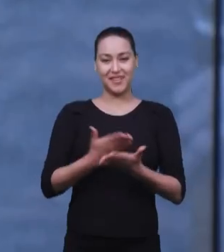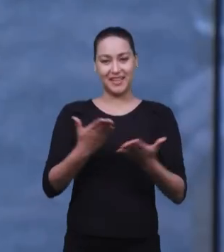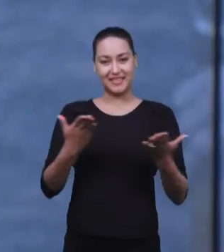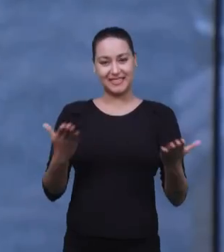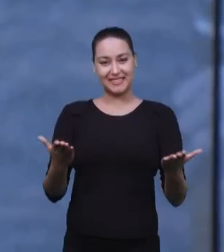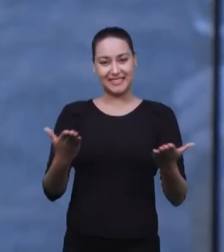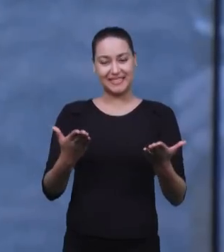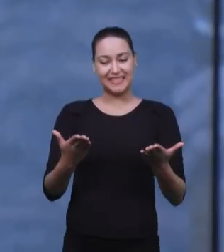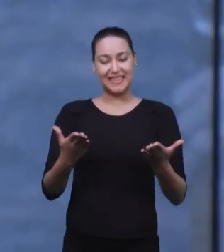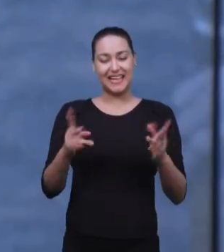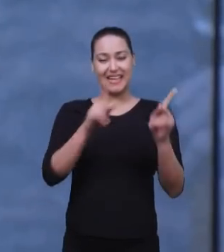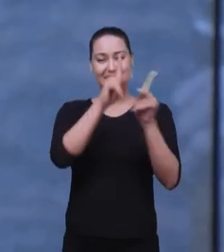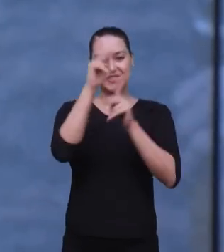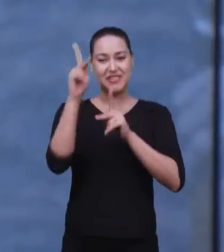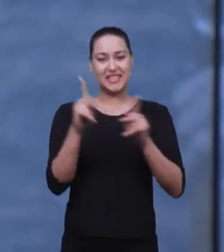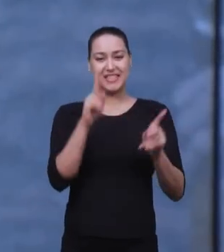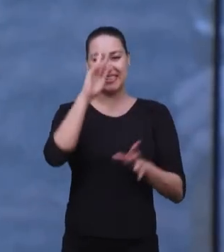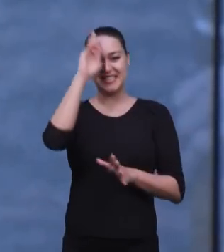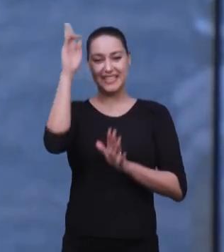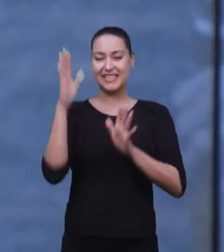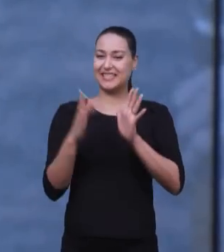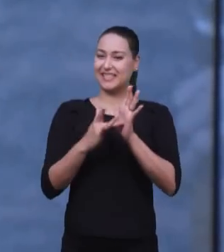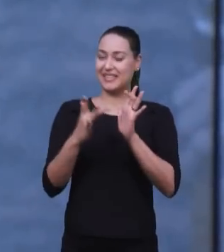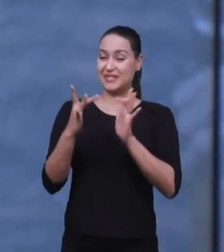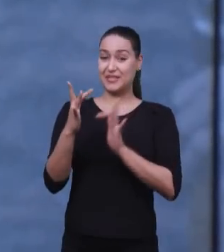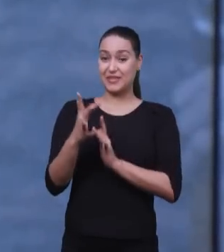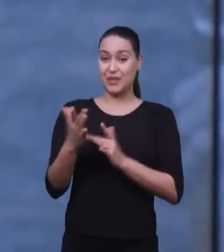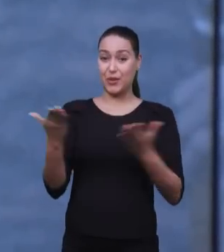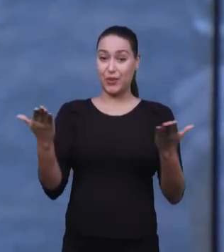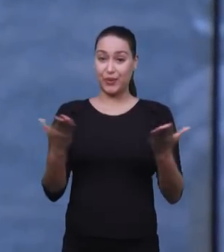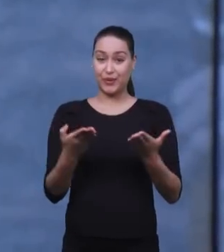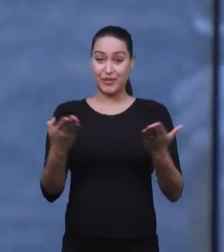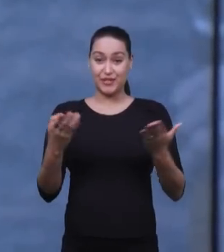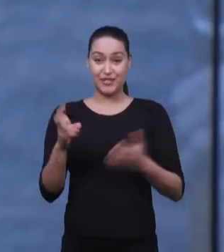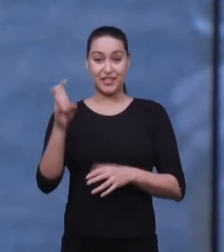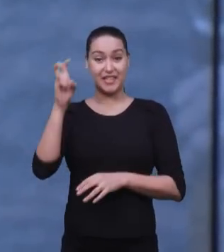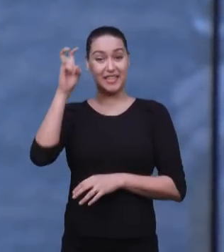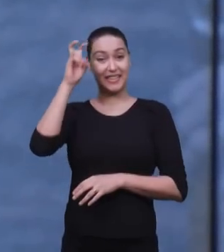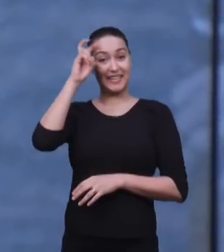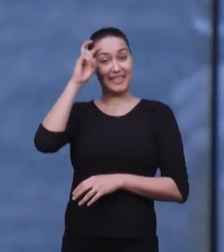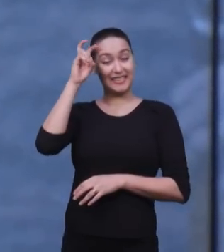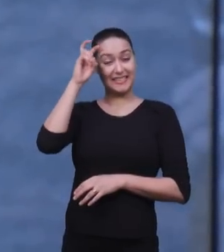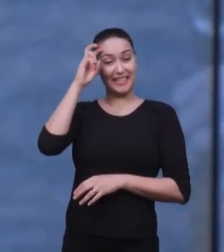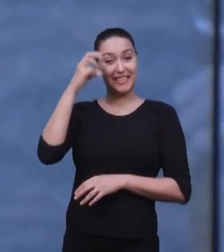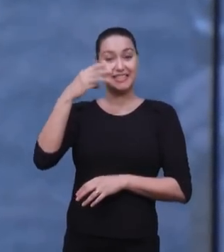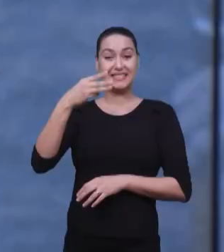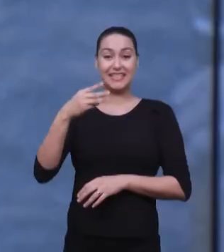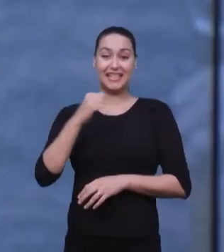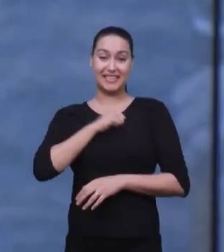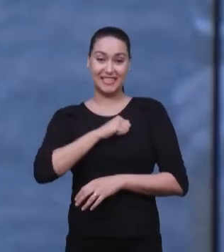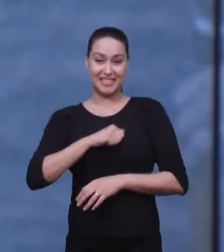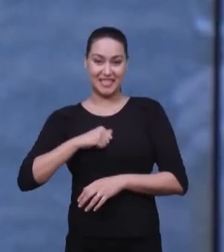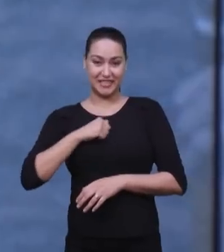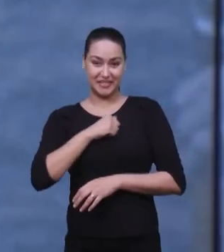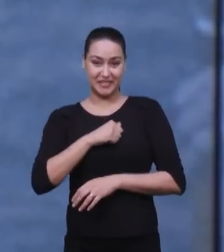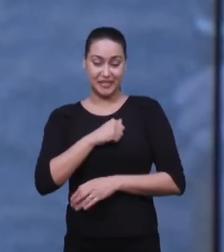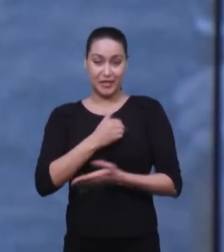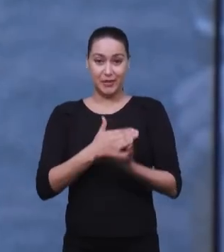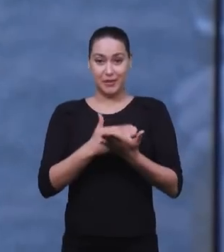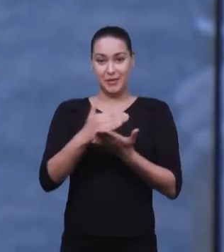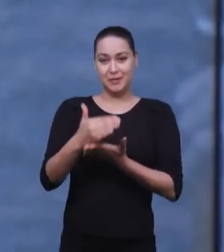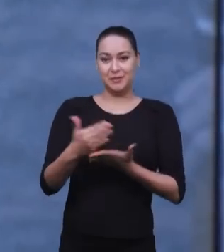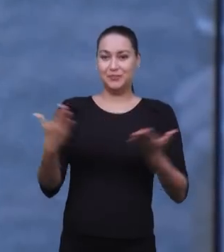Olá, eu saúdo a todos com a paz do Senhor Jesus. Hoje é quinta-feira, dia 3 de agosto, e nós